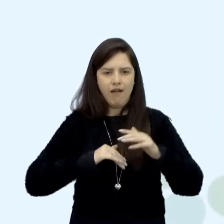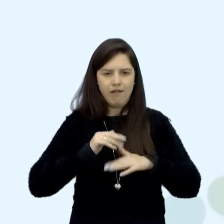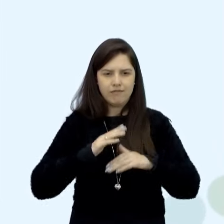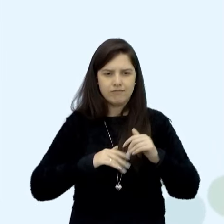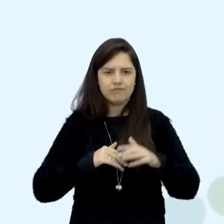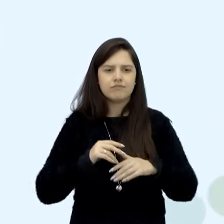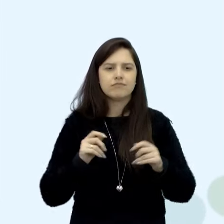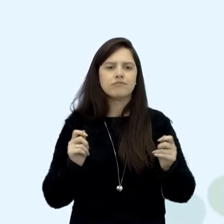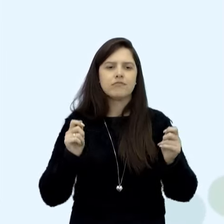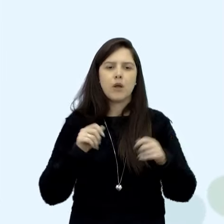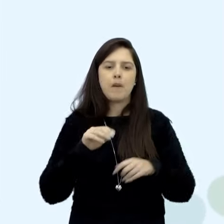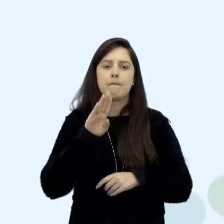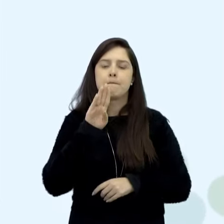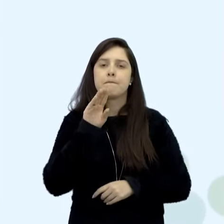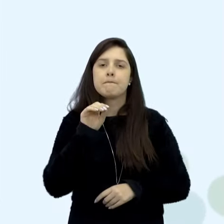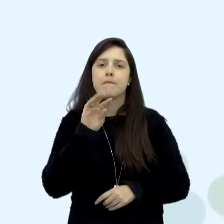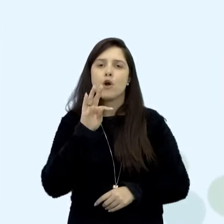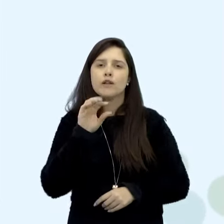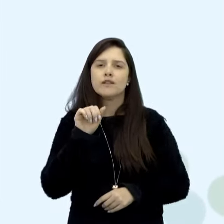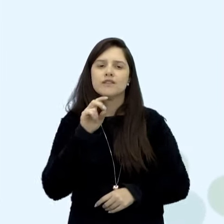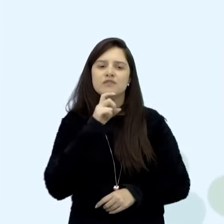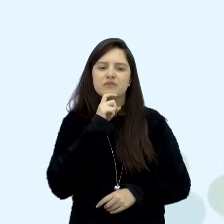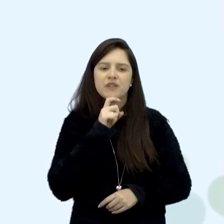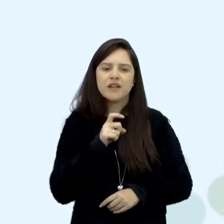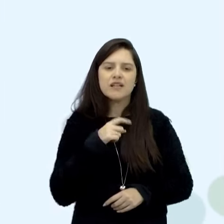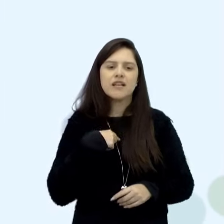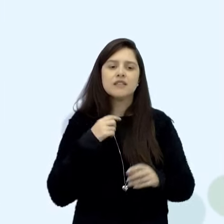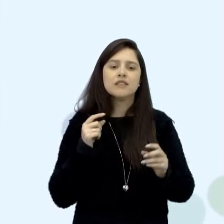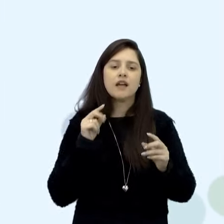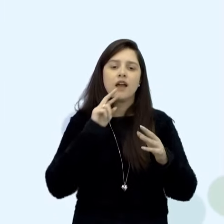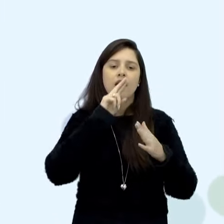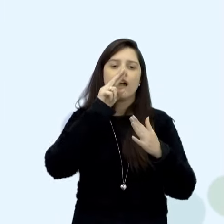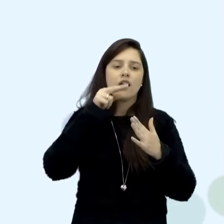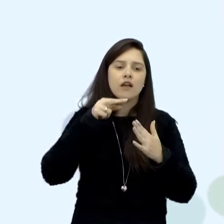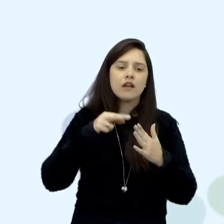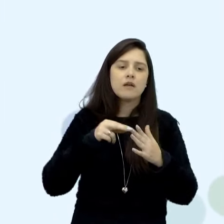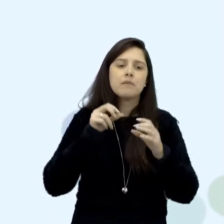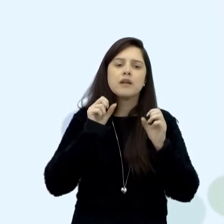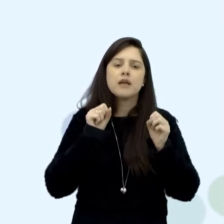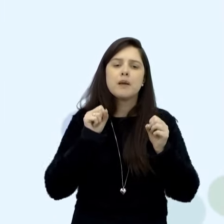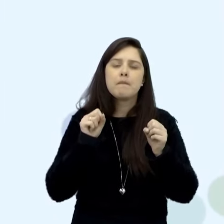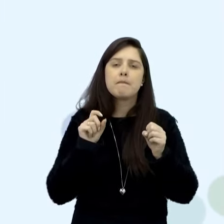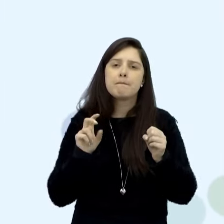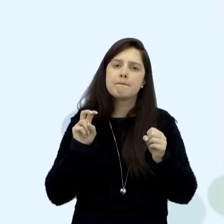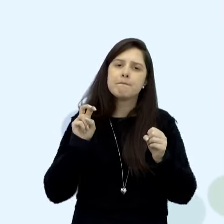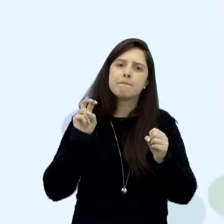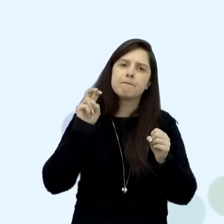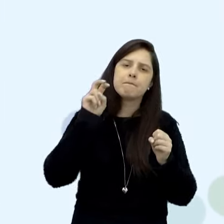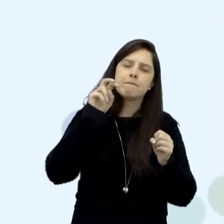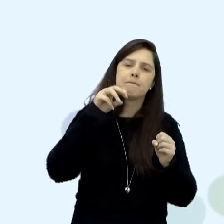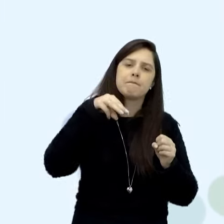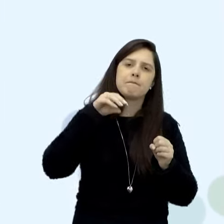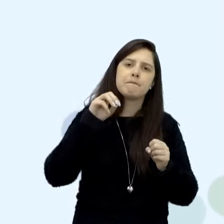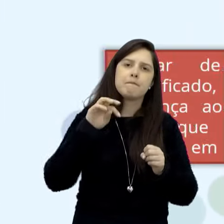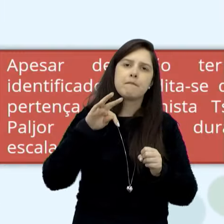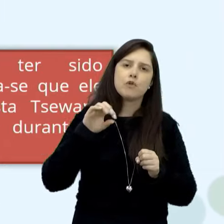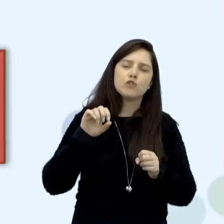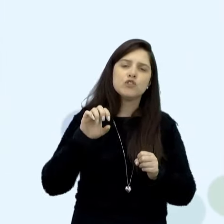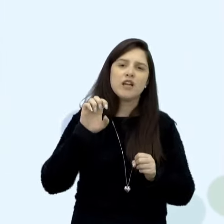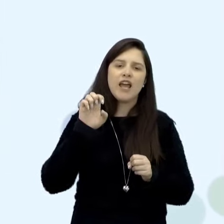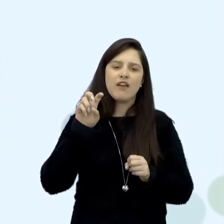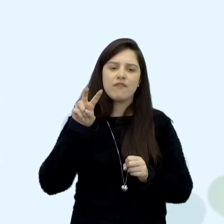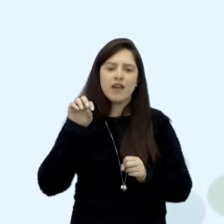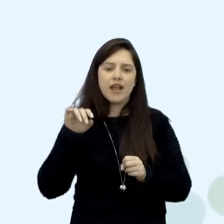Botas Verdes. Ele se tornou uma referência para quem sobe o Monte Everest pelo lado nordeste